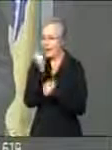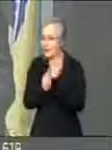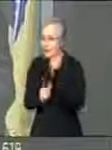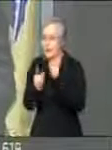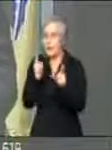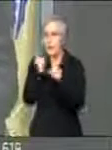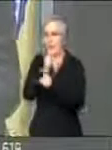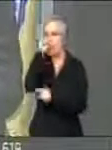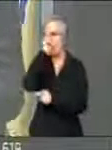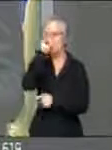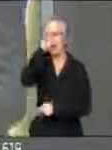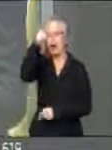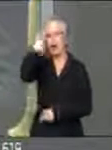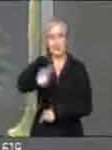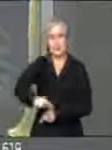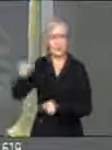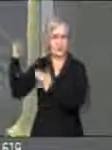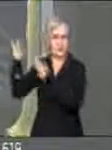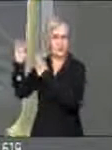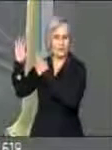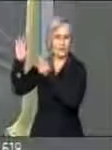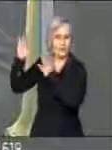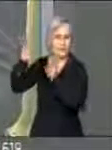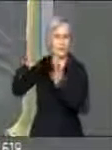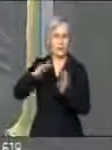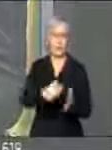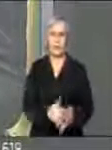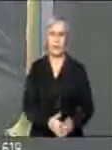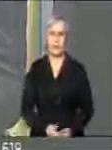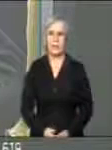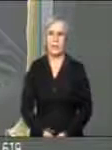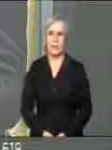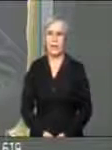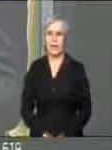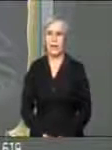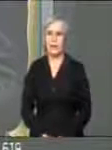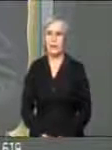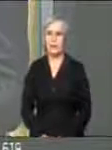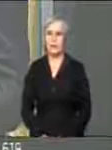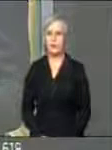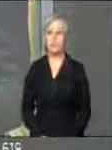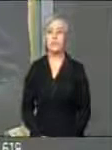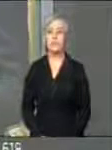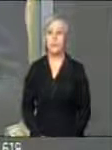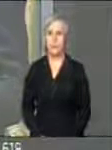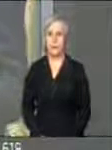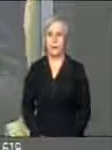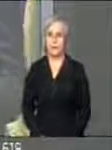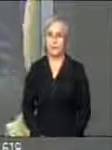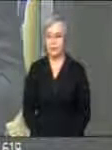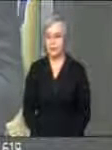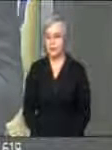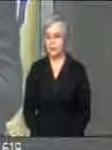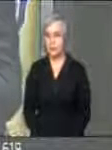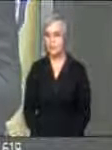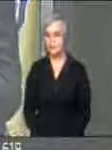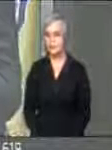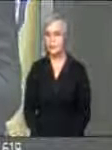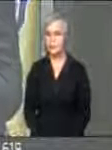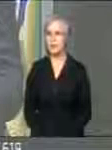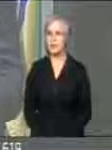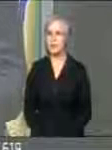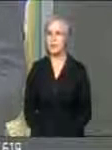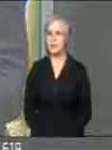história. Está em jogo a volta do país ao caminho do desenvolvimento social e